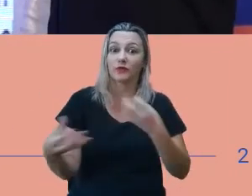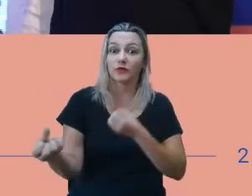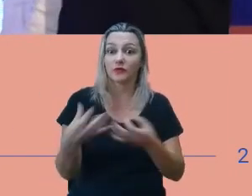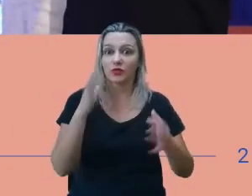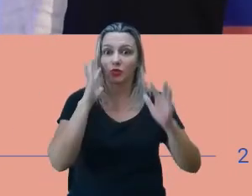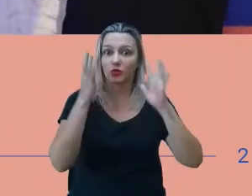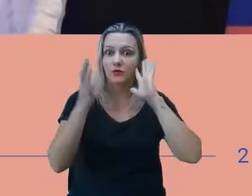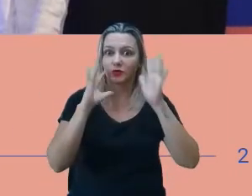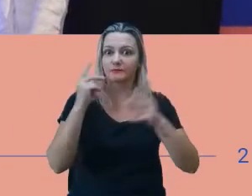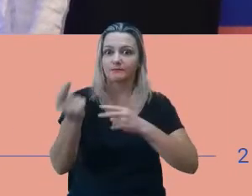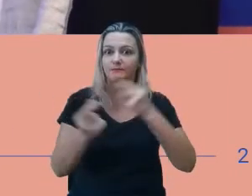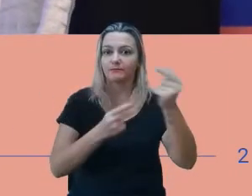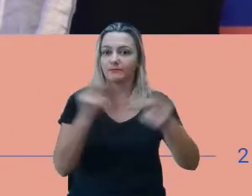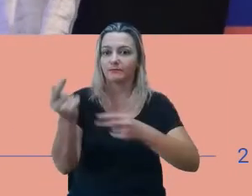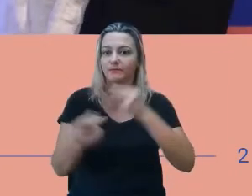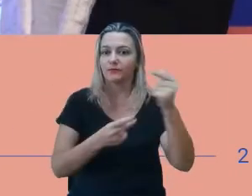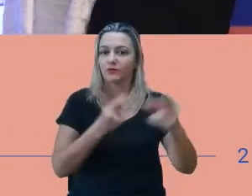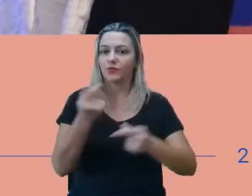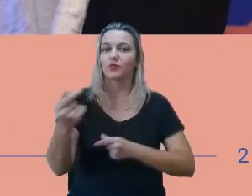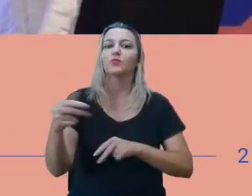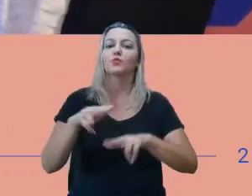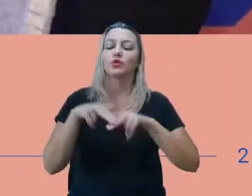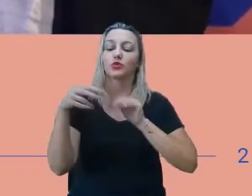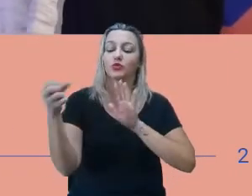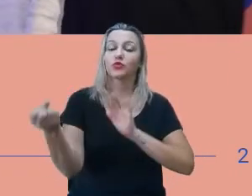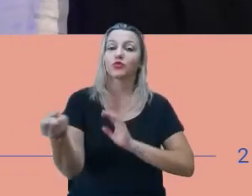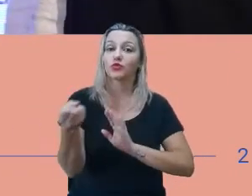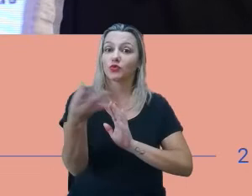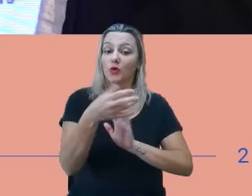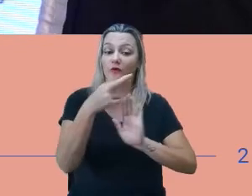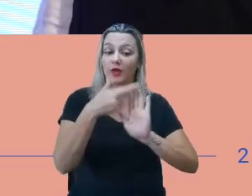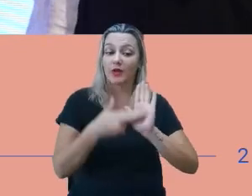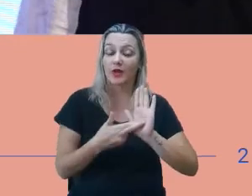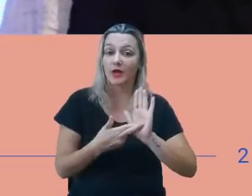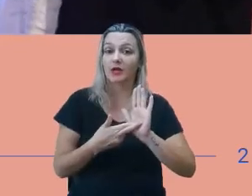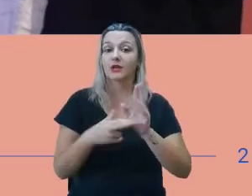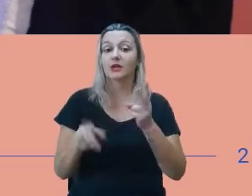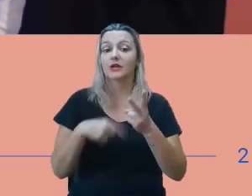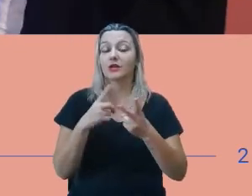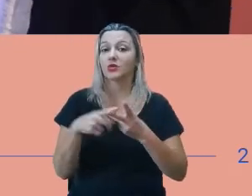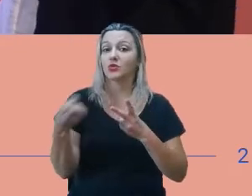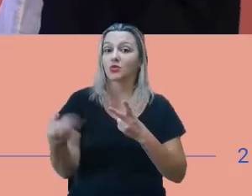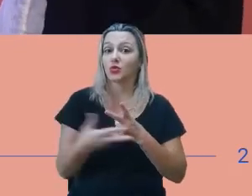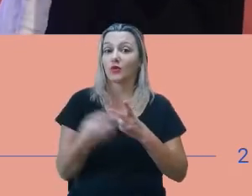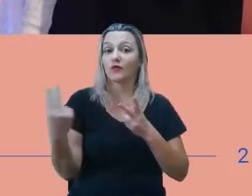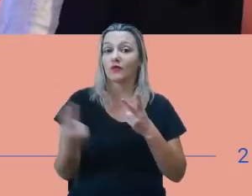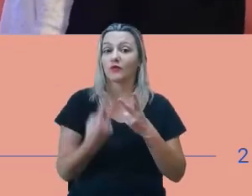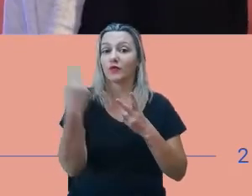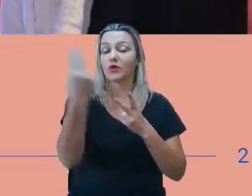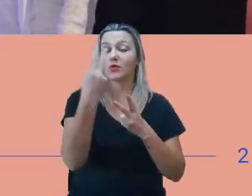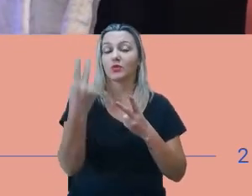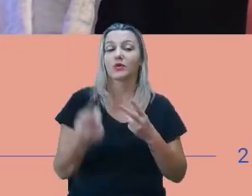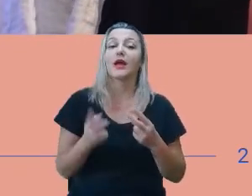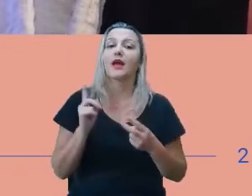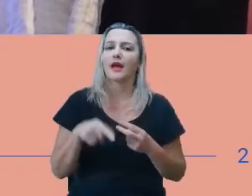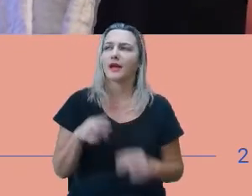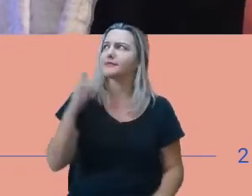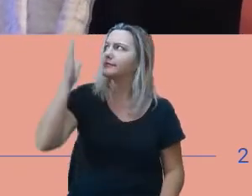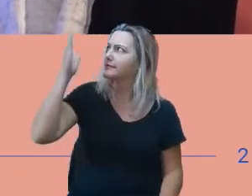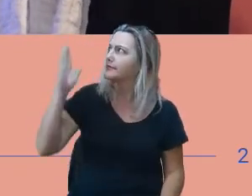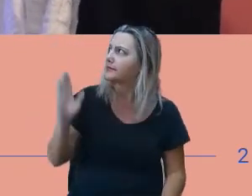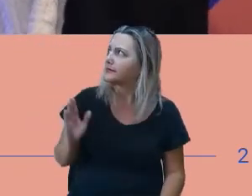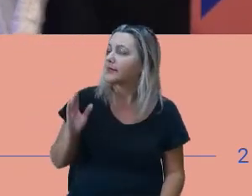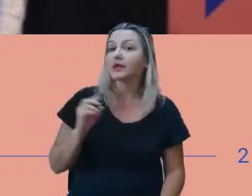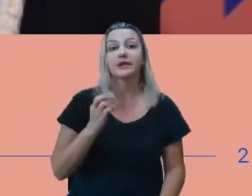que a gente fala de novas regras e Novos Valores Então essa o terceiro grande aprendizado que a gente precisa